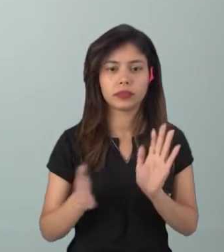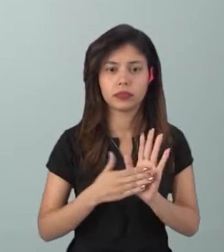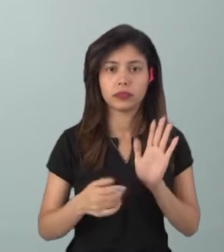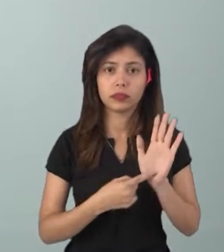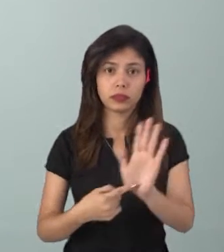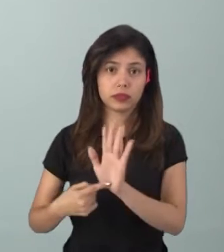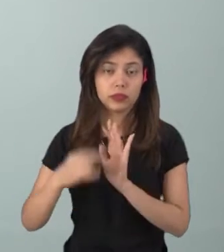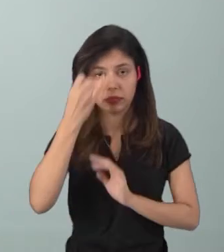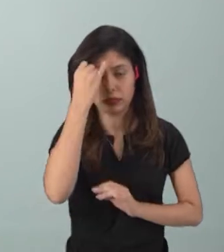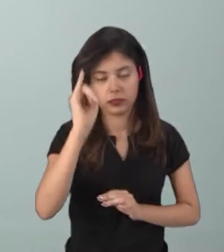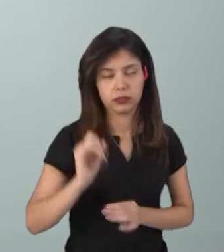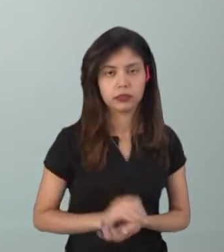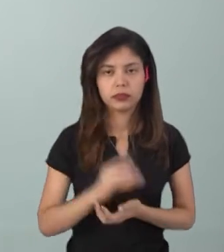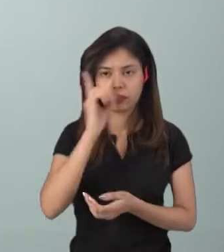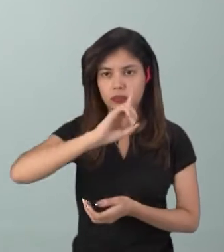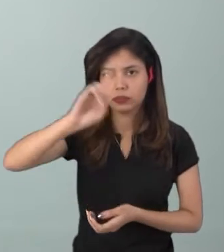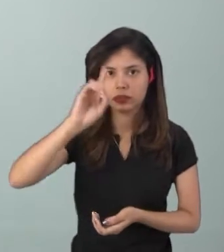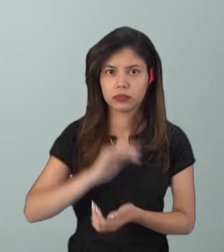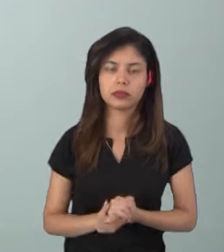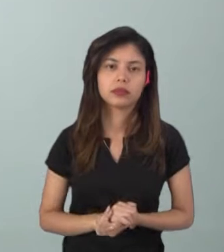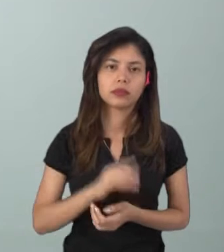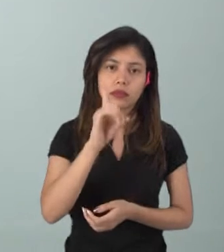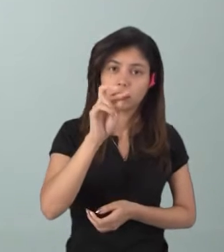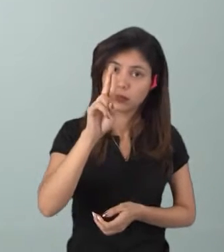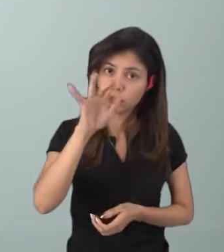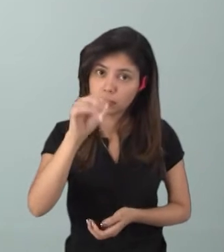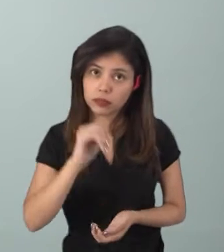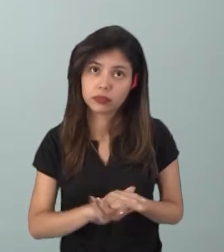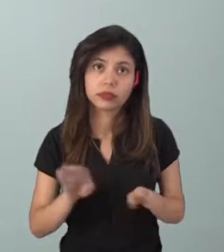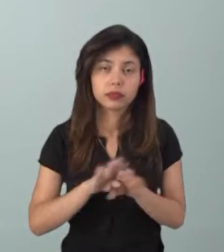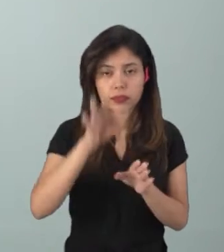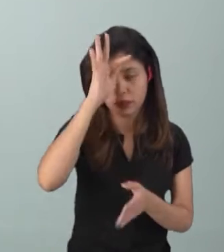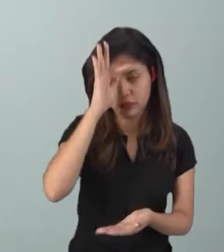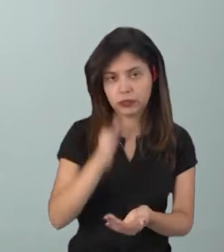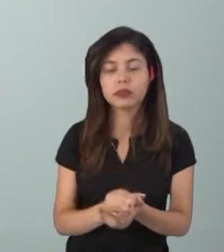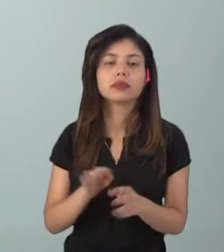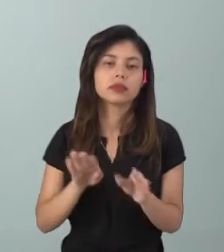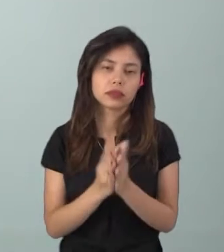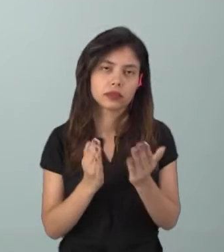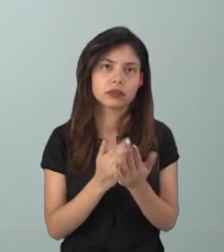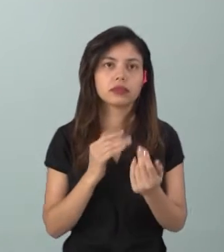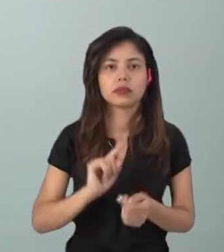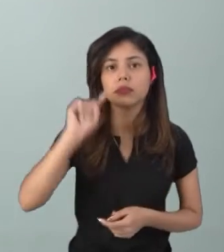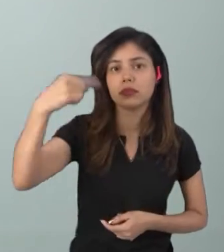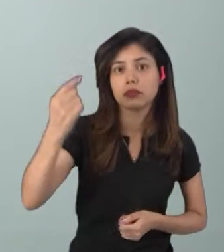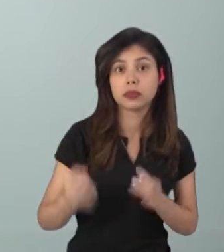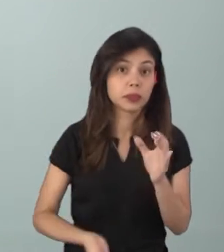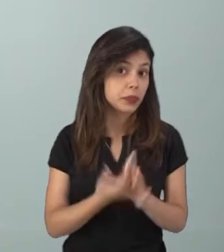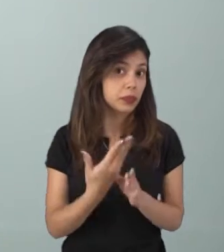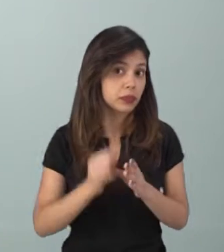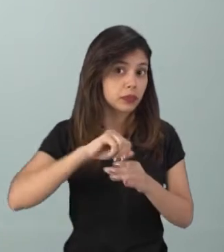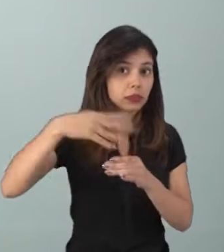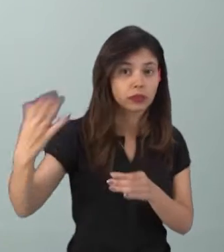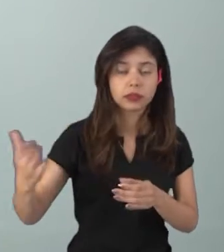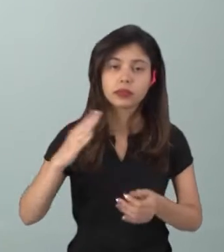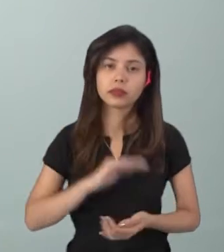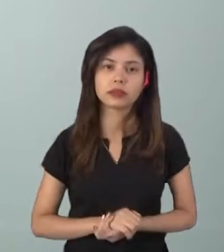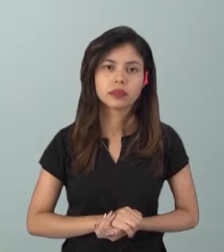da ideia de Deus, das doutrinas da igreja, né, para a fé cristã. E aquilo que fosse produzido